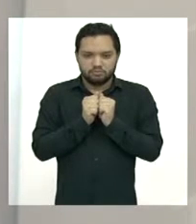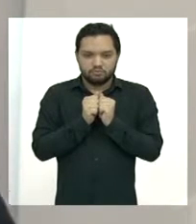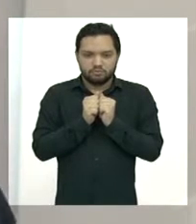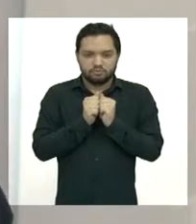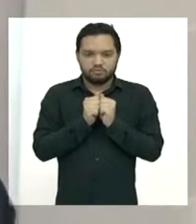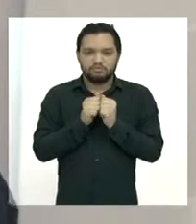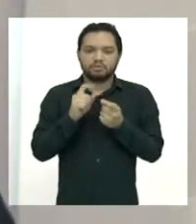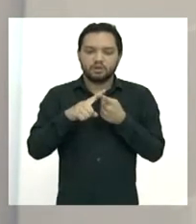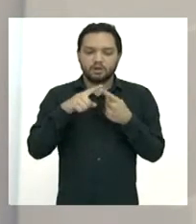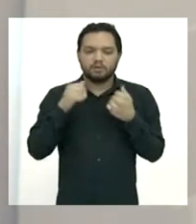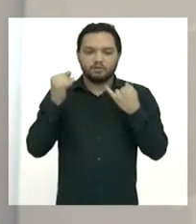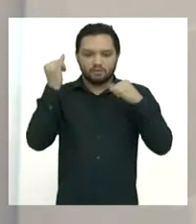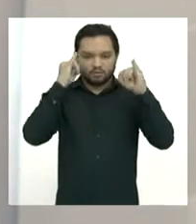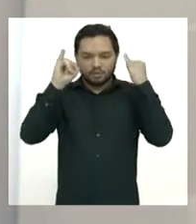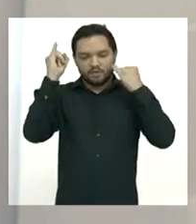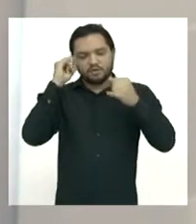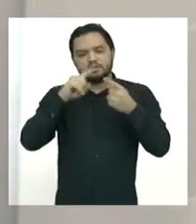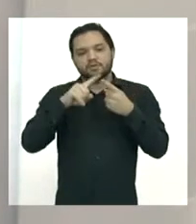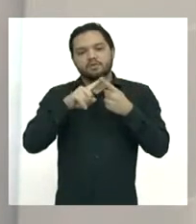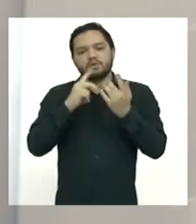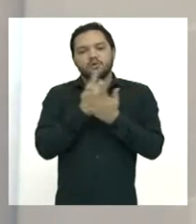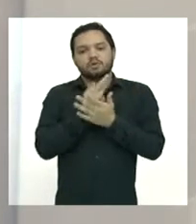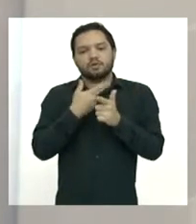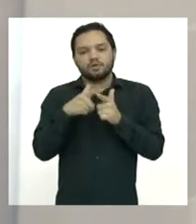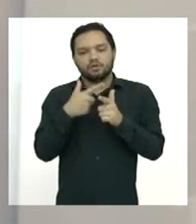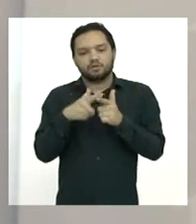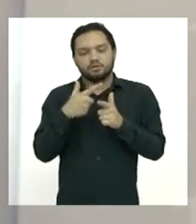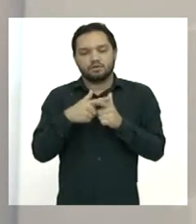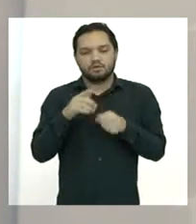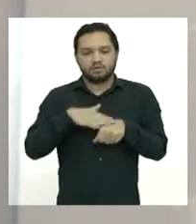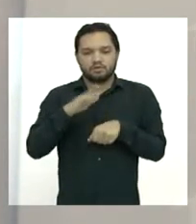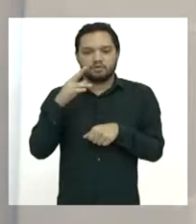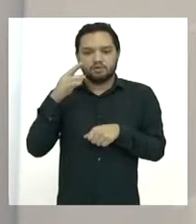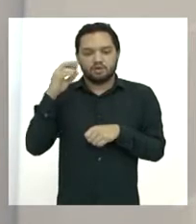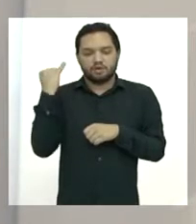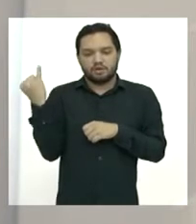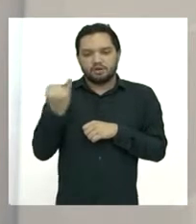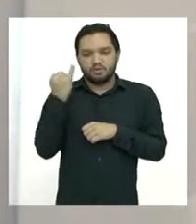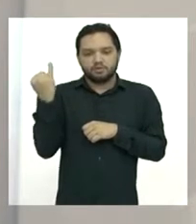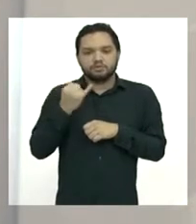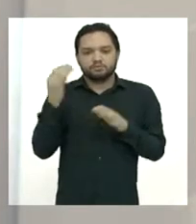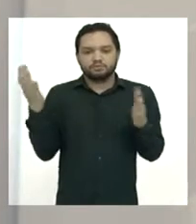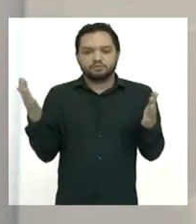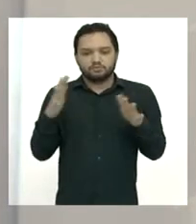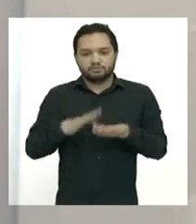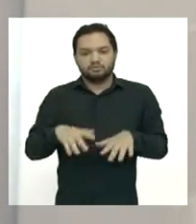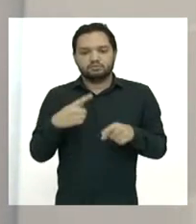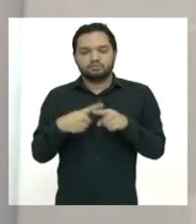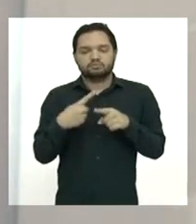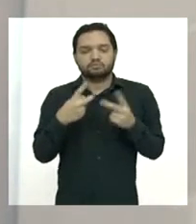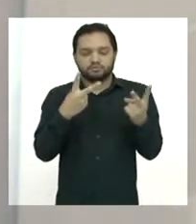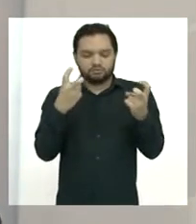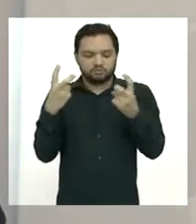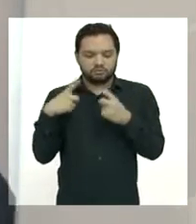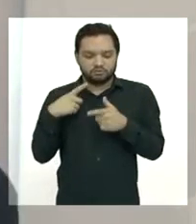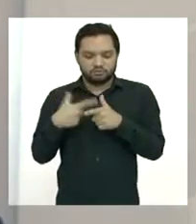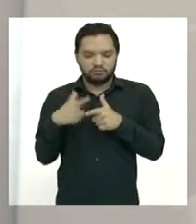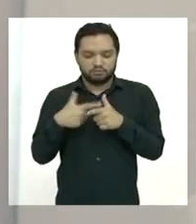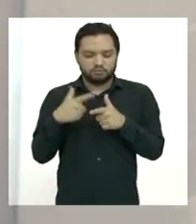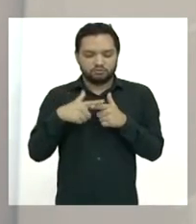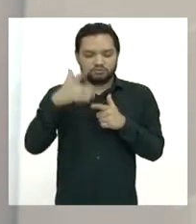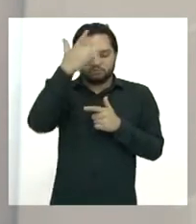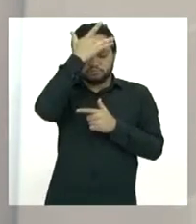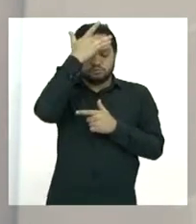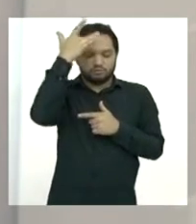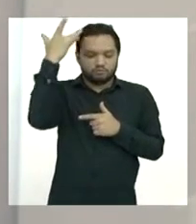e sim na prevenção. O que a gente acha mais importante é essa inclusão. A gente vê hoje os males da saúde